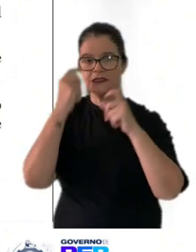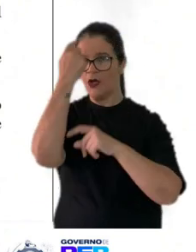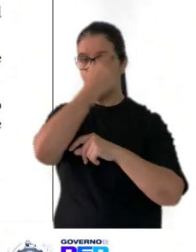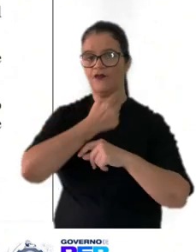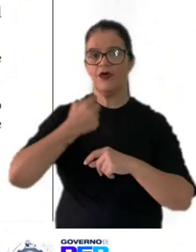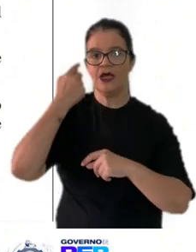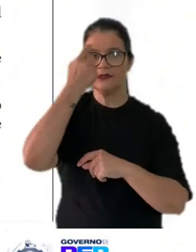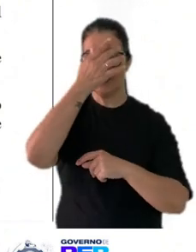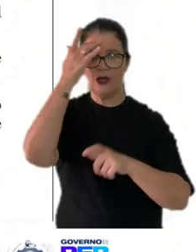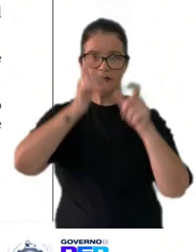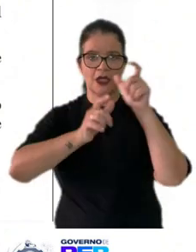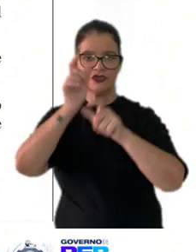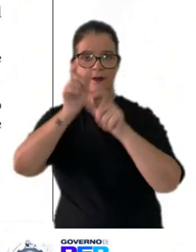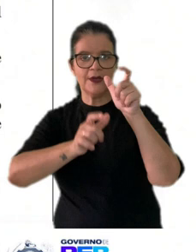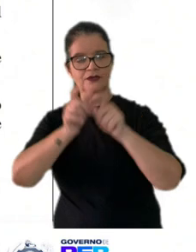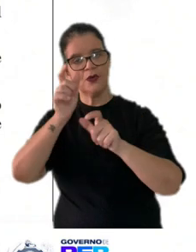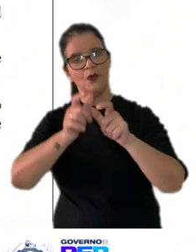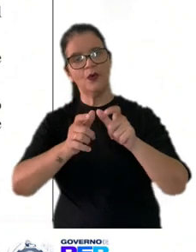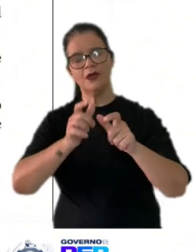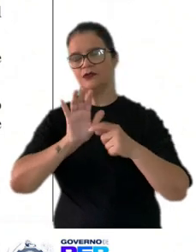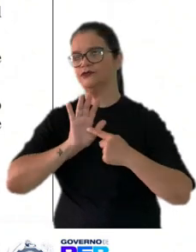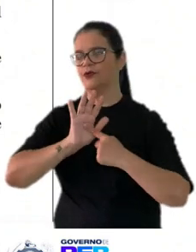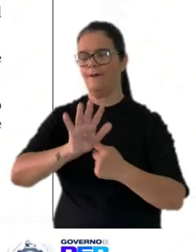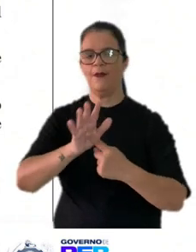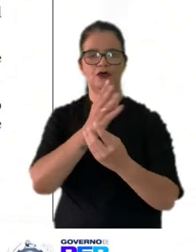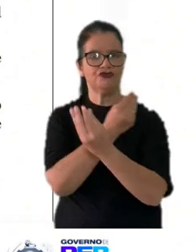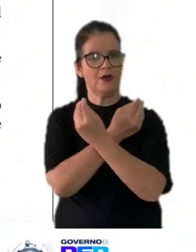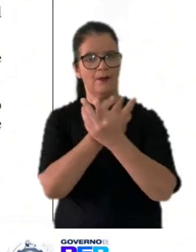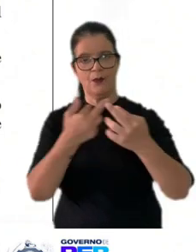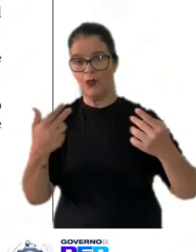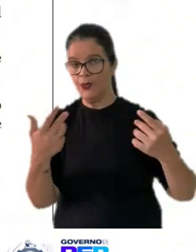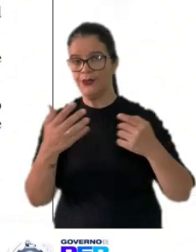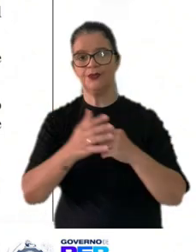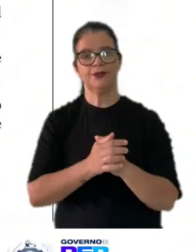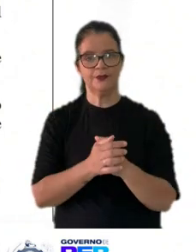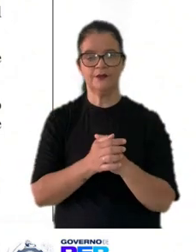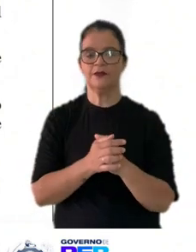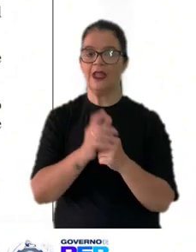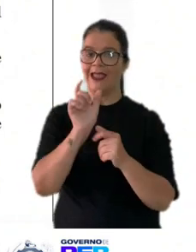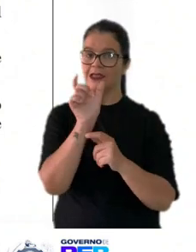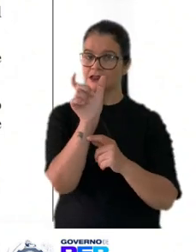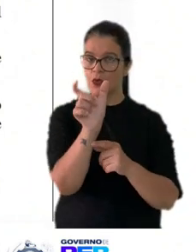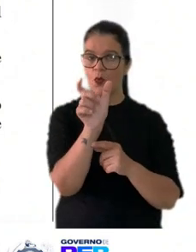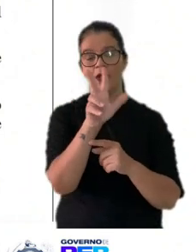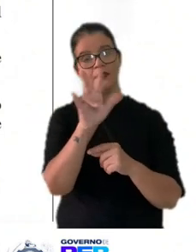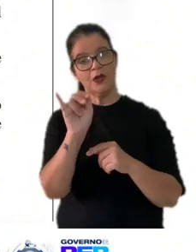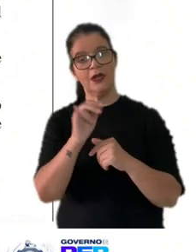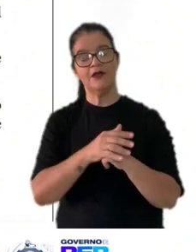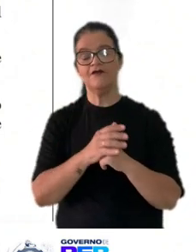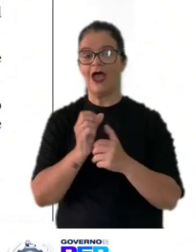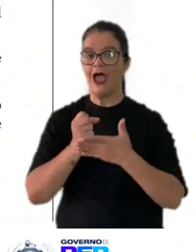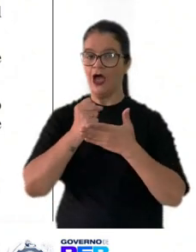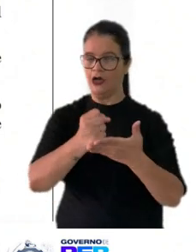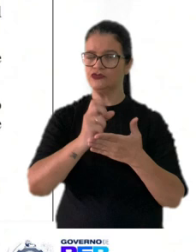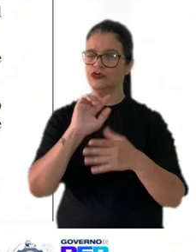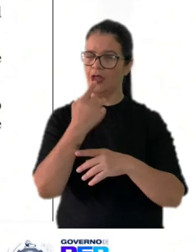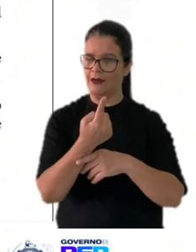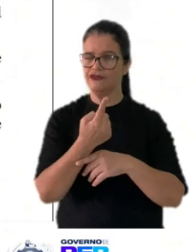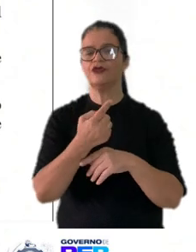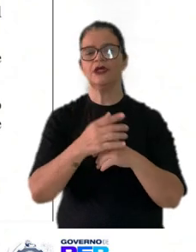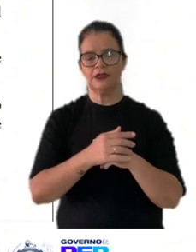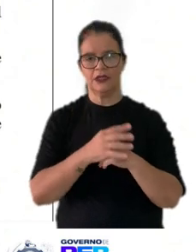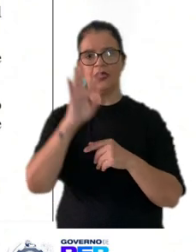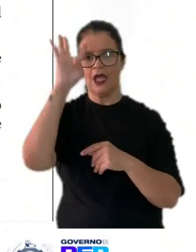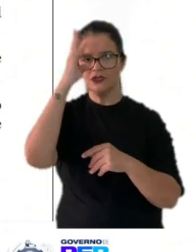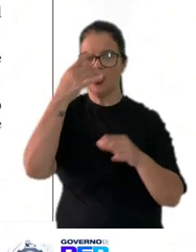pessoas diz muito esse quadrinho ele vai nos ajudar bastante na resolução da